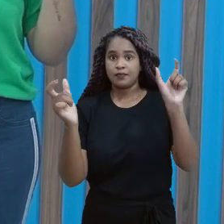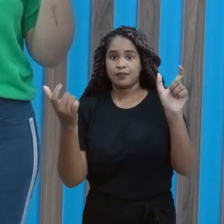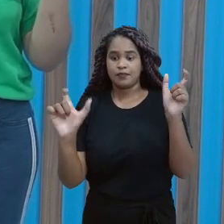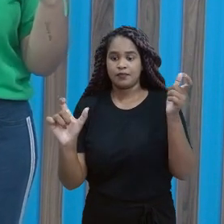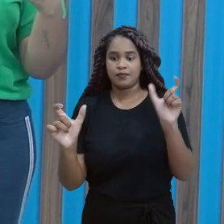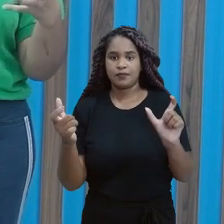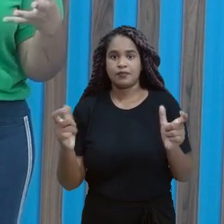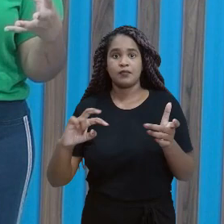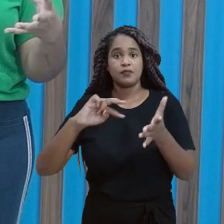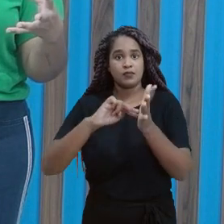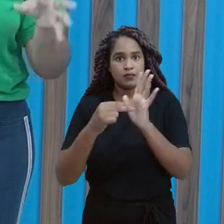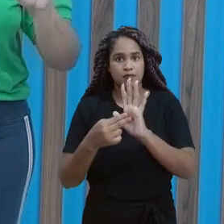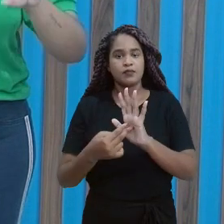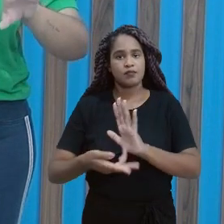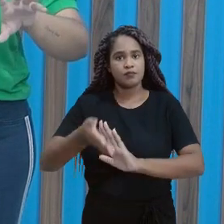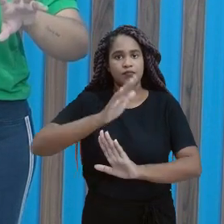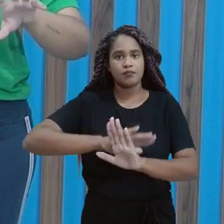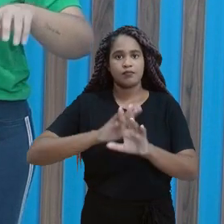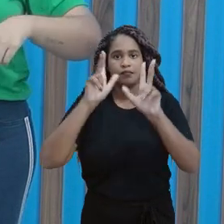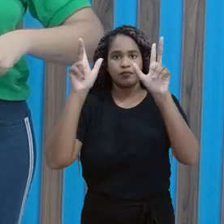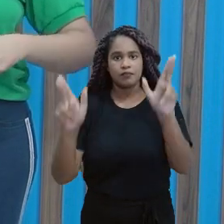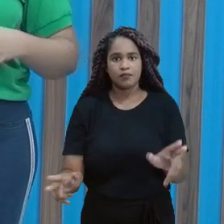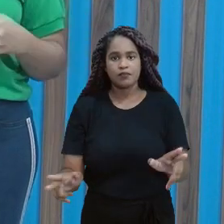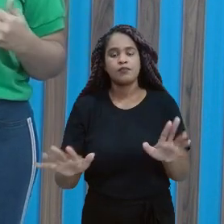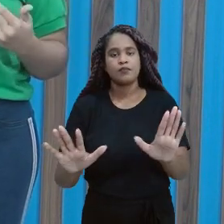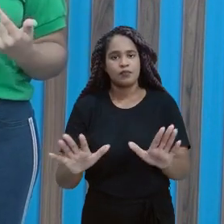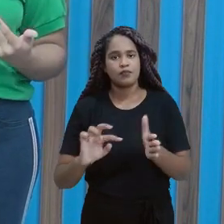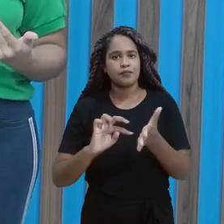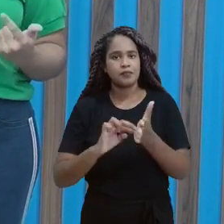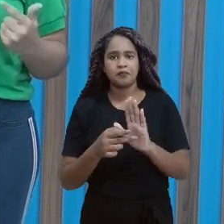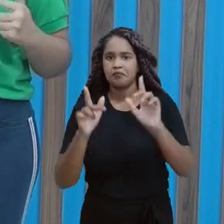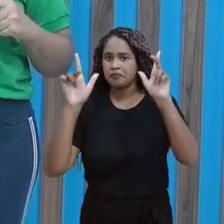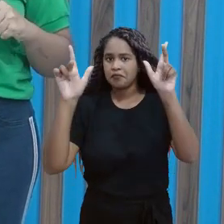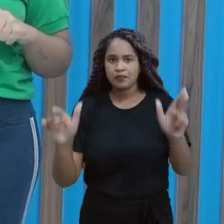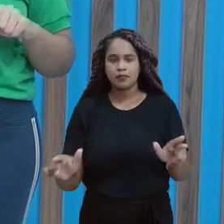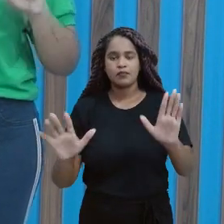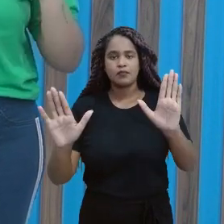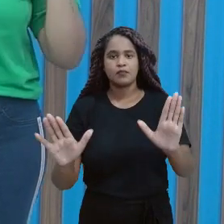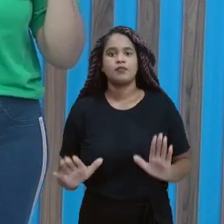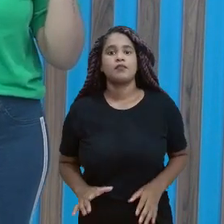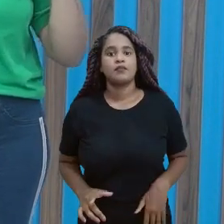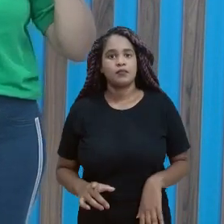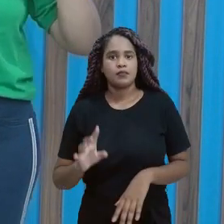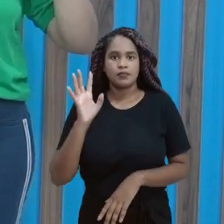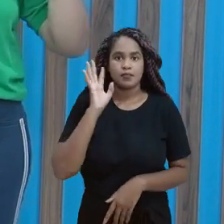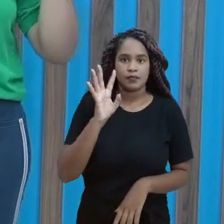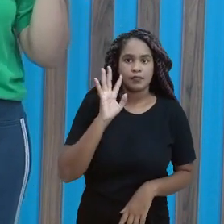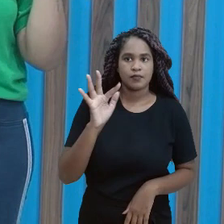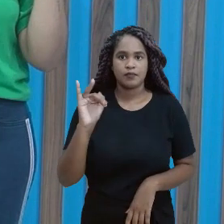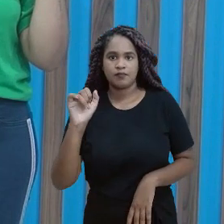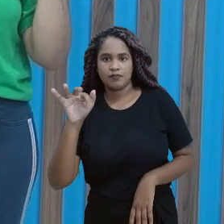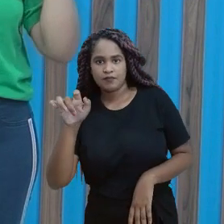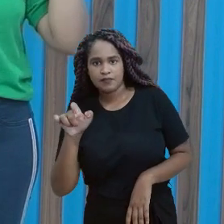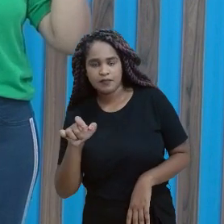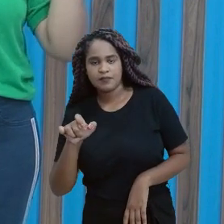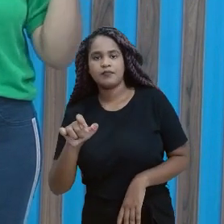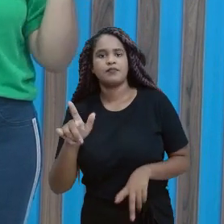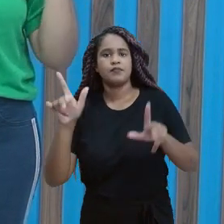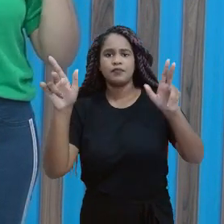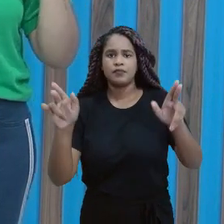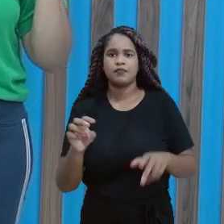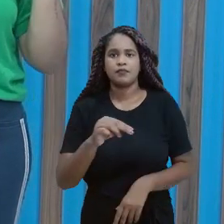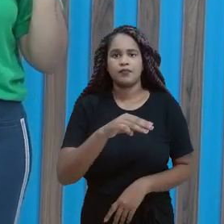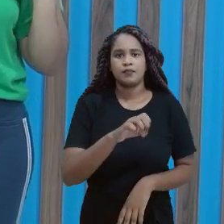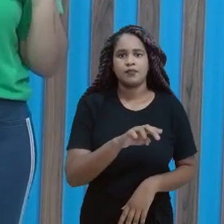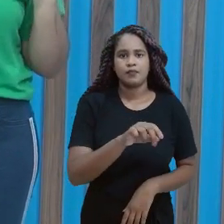têm o mesmo valor semântico, ou seja, significam a mesma coisa. Então, legal e fixe é a mesma coisa,